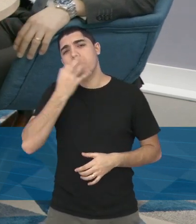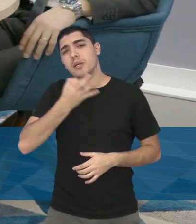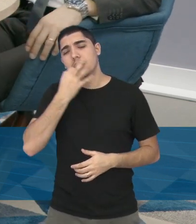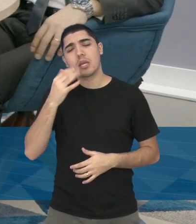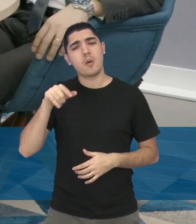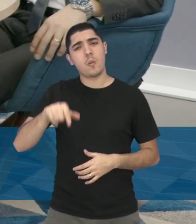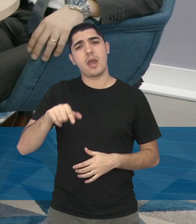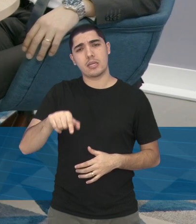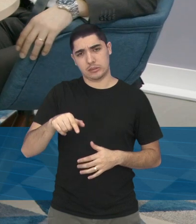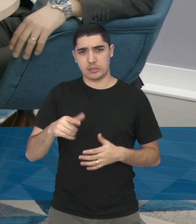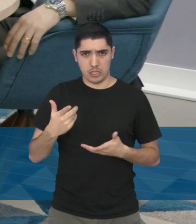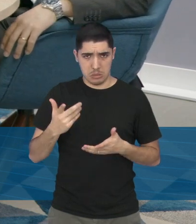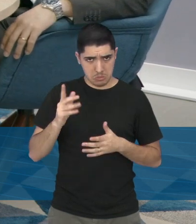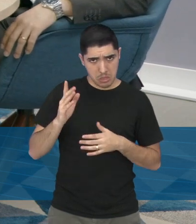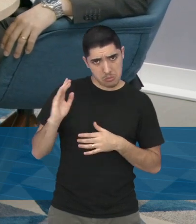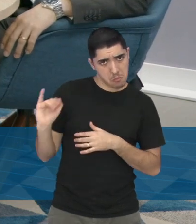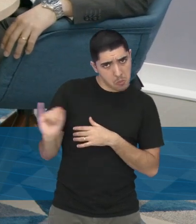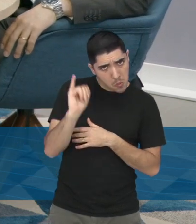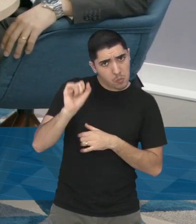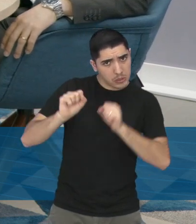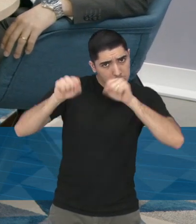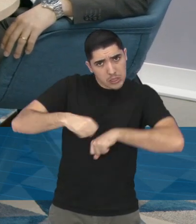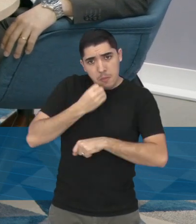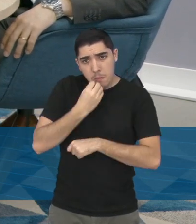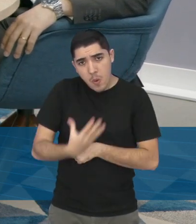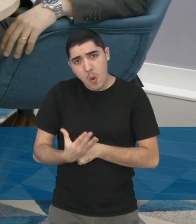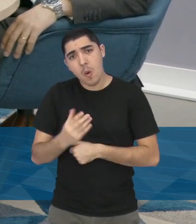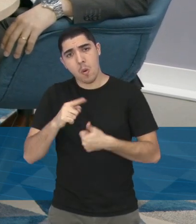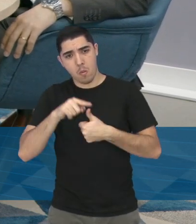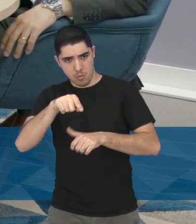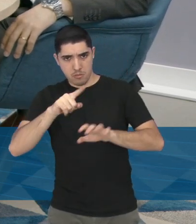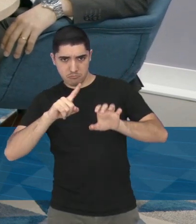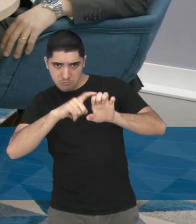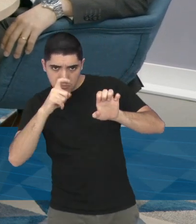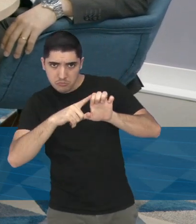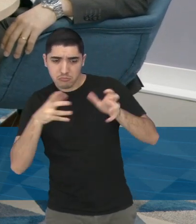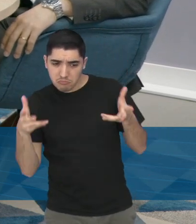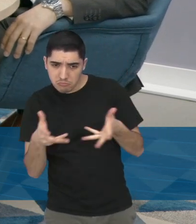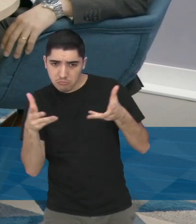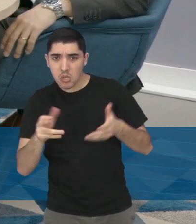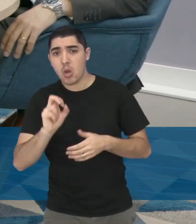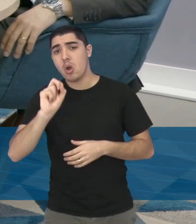avaliam essa questão? Vocês acham que realmente é interessante ou, ao mesmo tempo, também